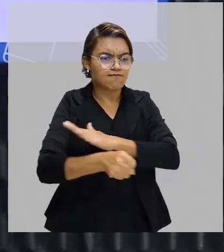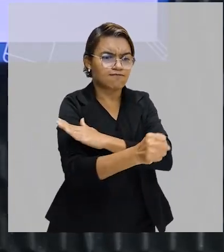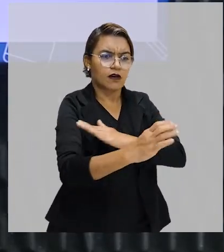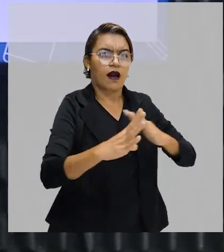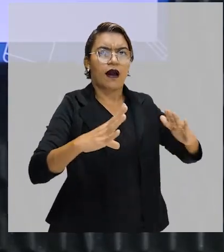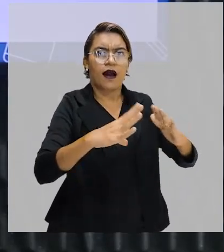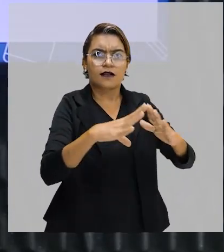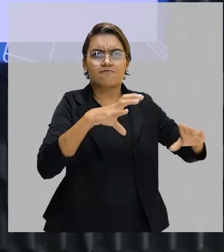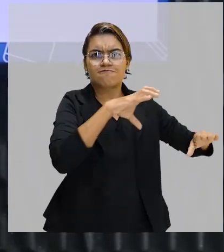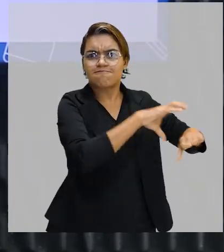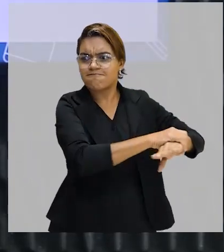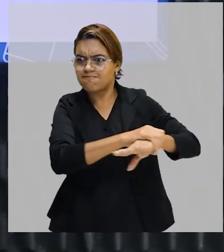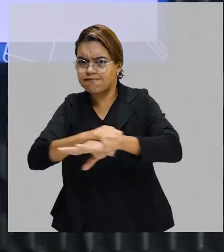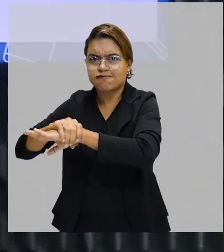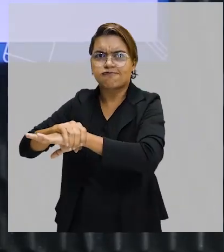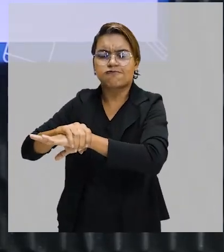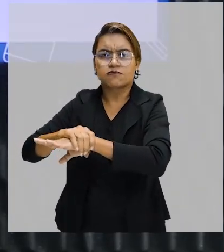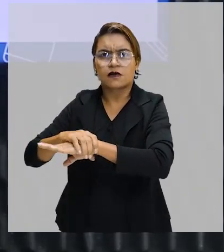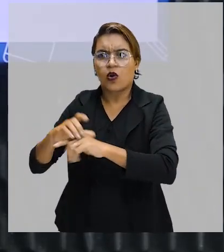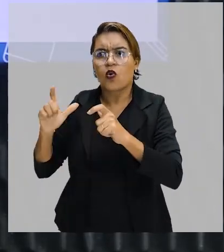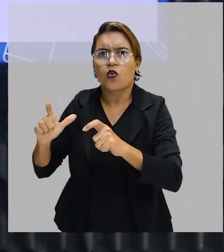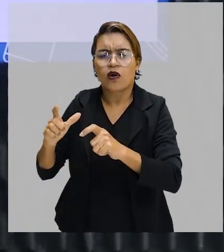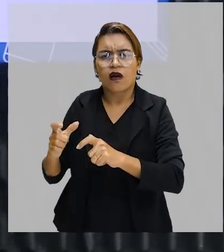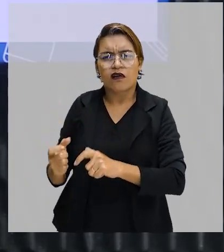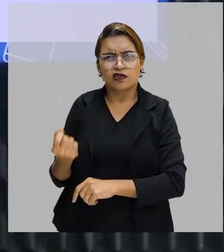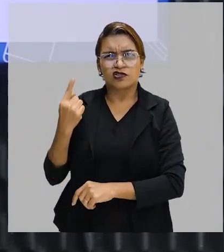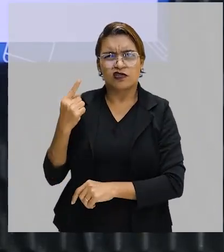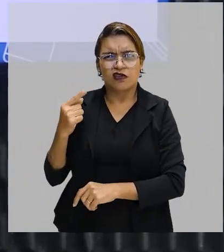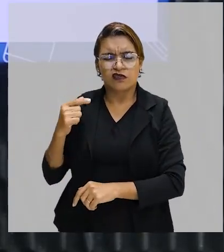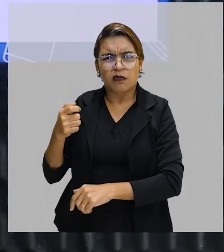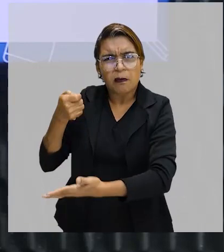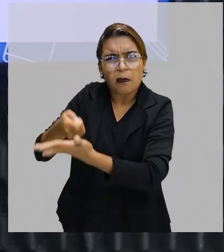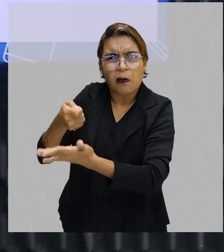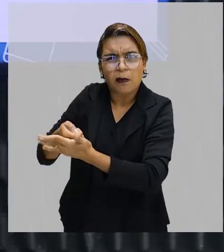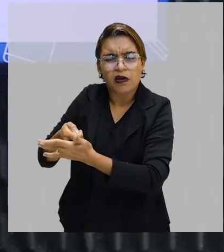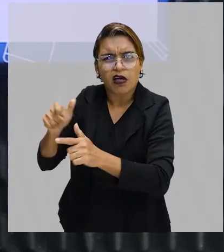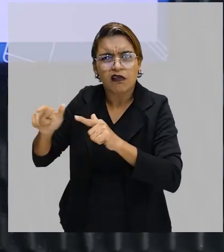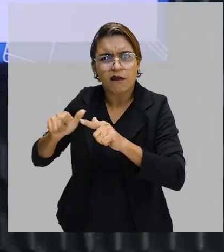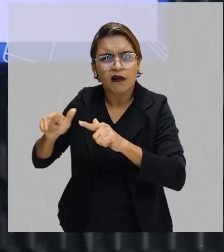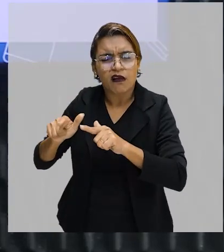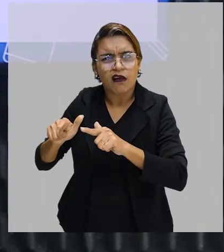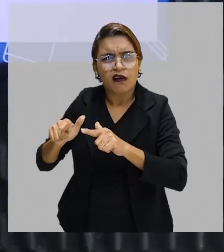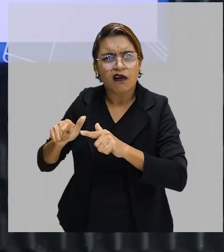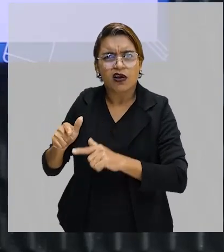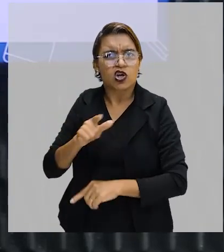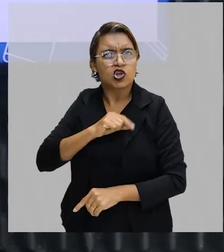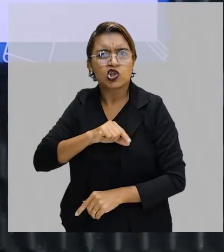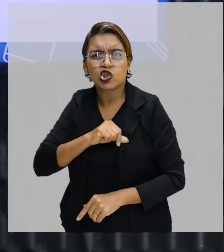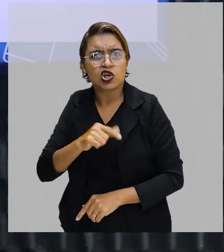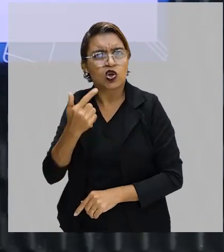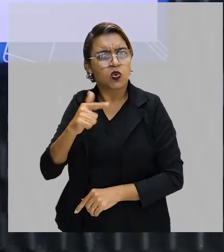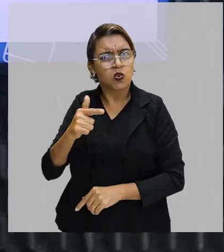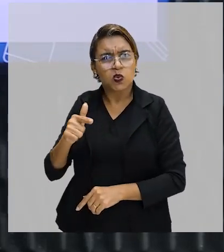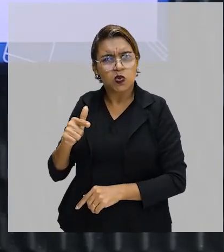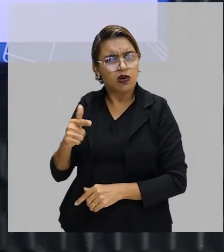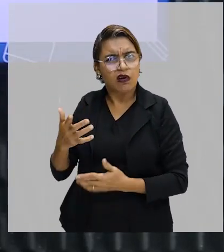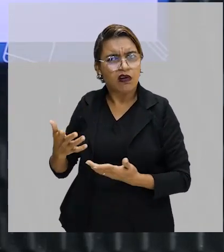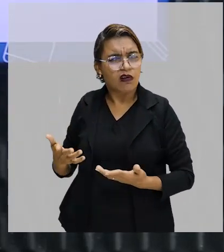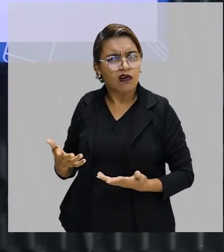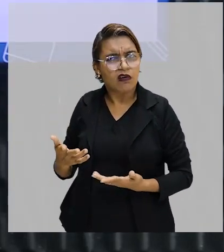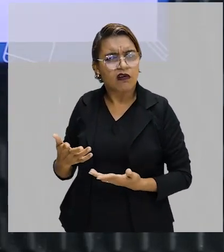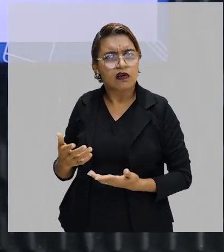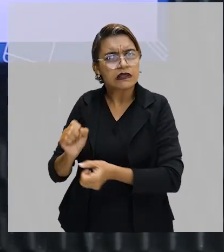te pego pelo colarinho te leva para uma terra estranha e te obrigo a trabalhar sem te dar condições especiais